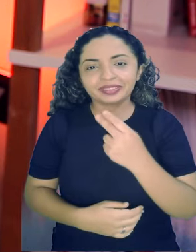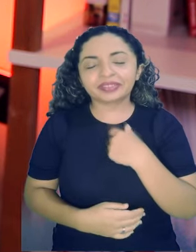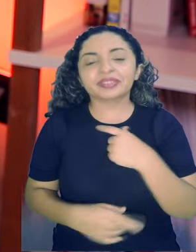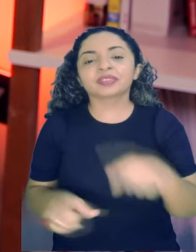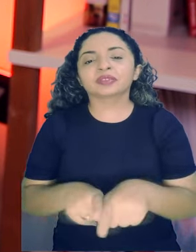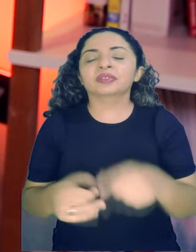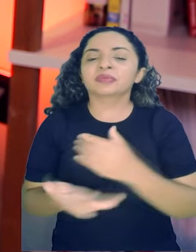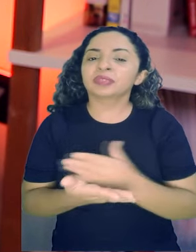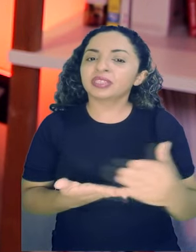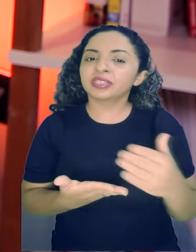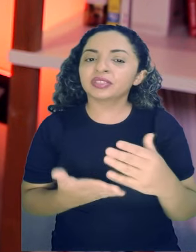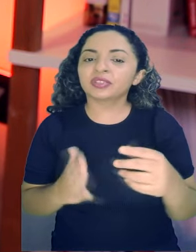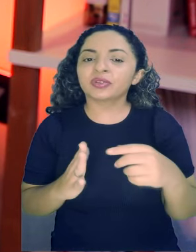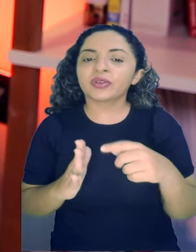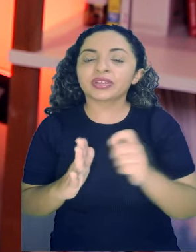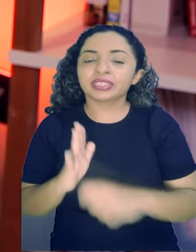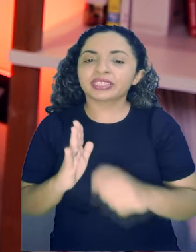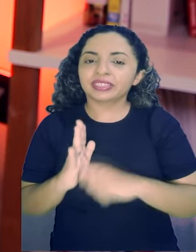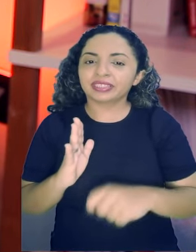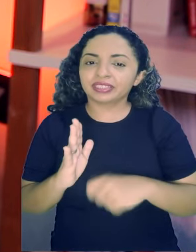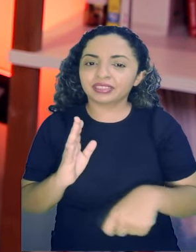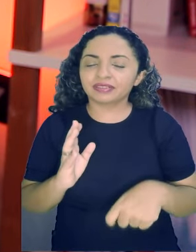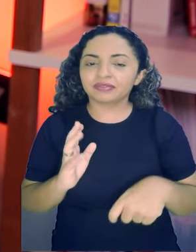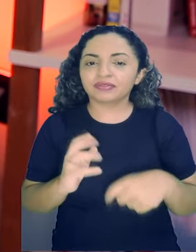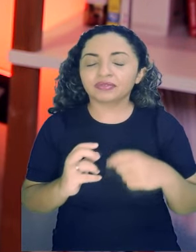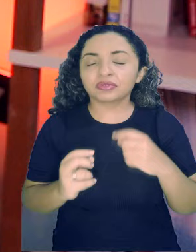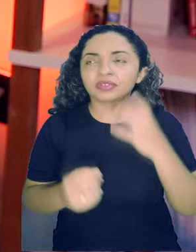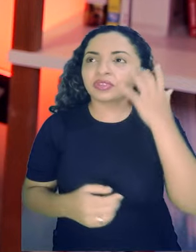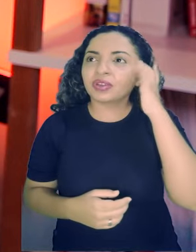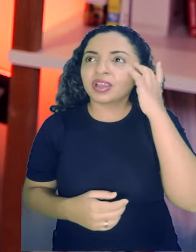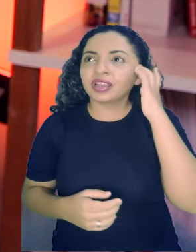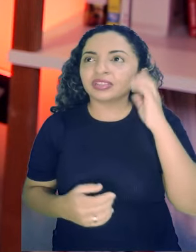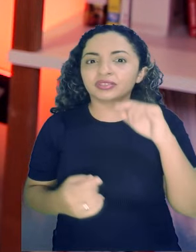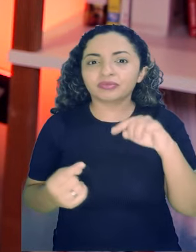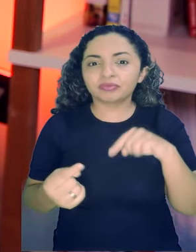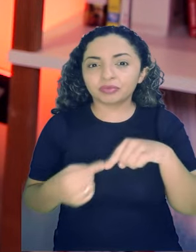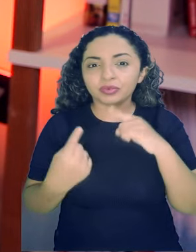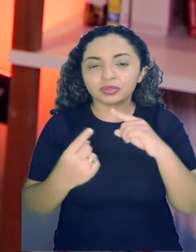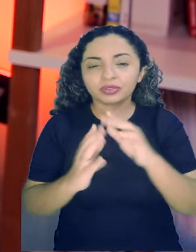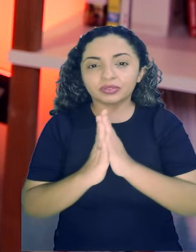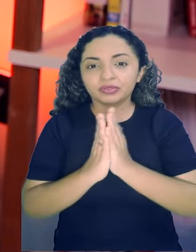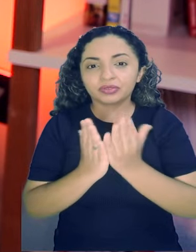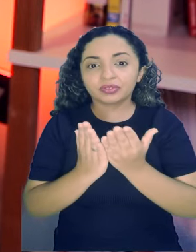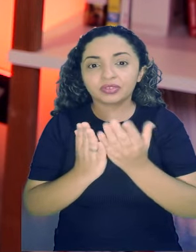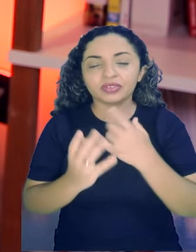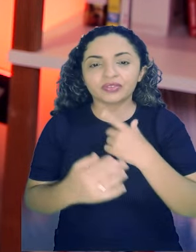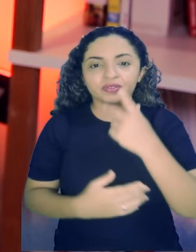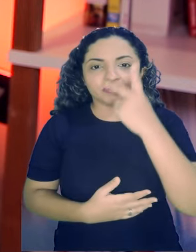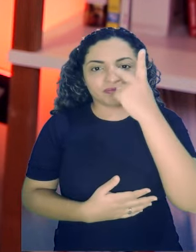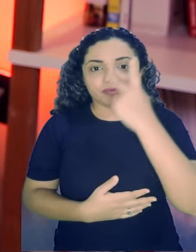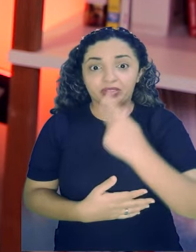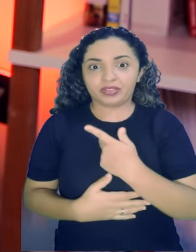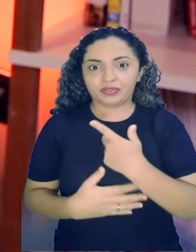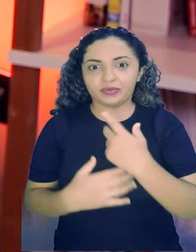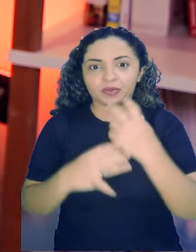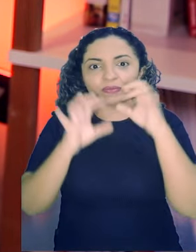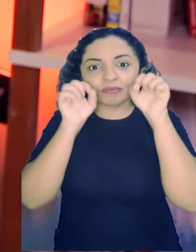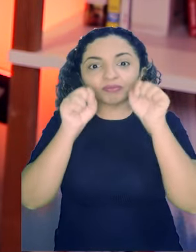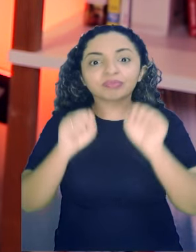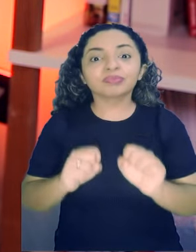escrever sobre esse livro e eu acho que o ponto central desse livro é a questão da intimidade e como